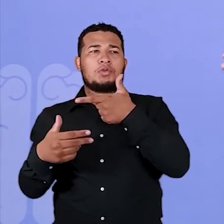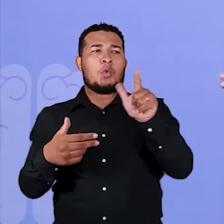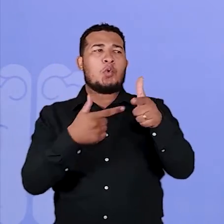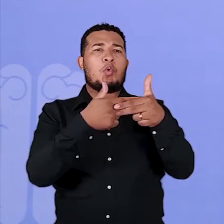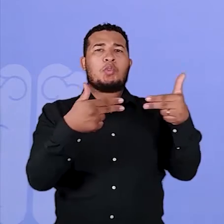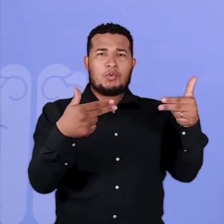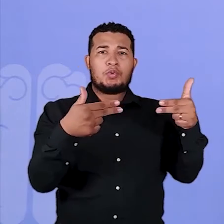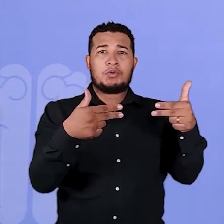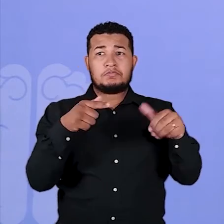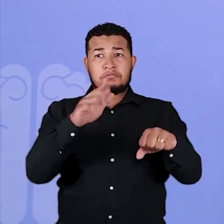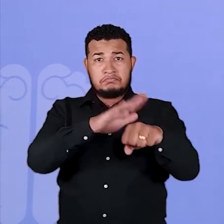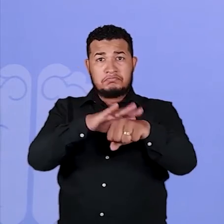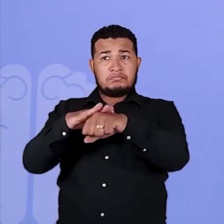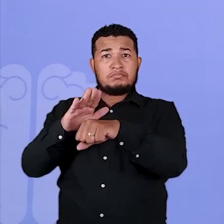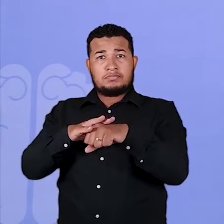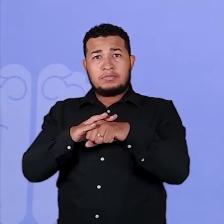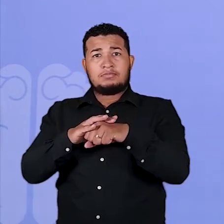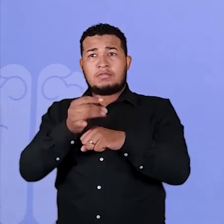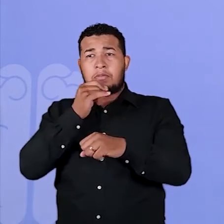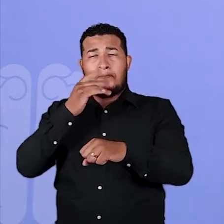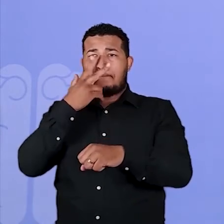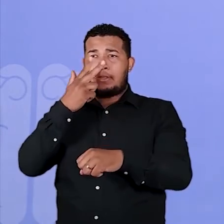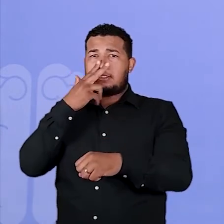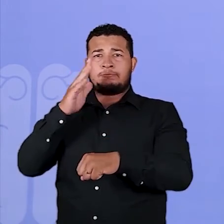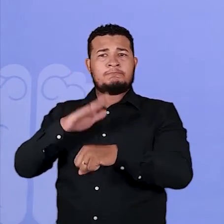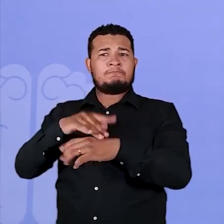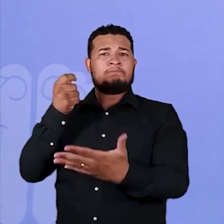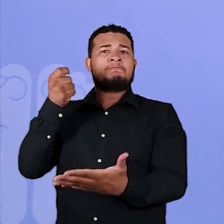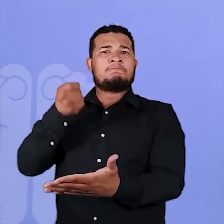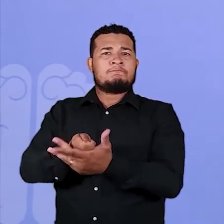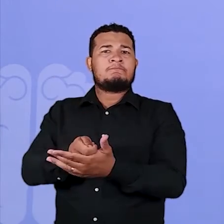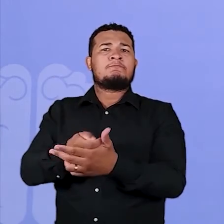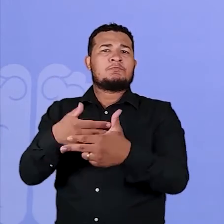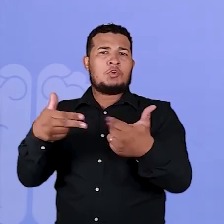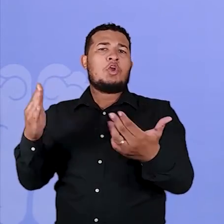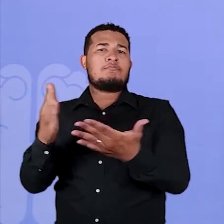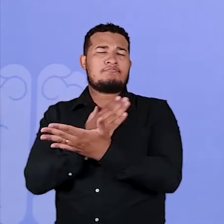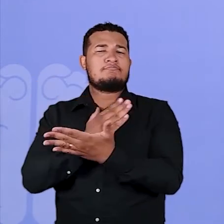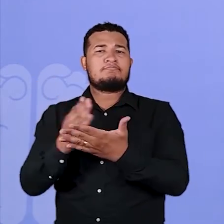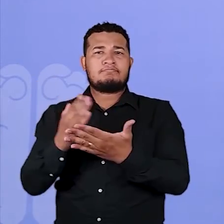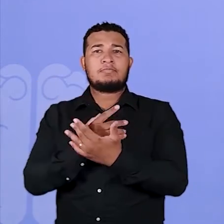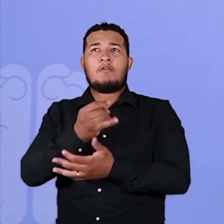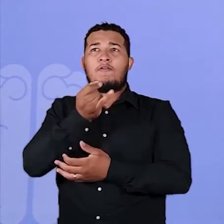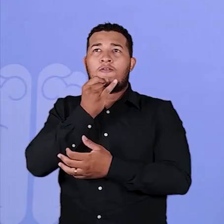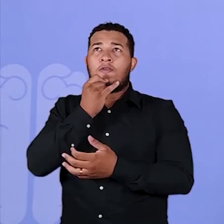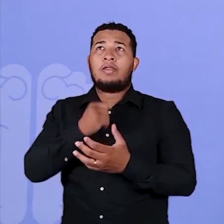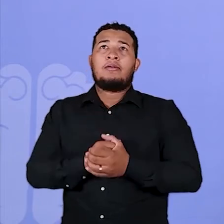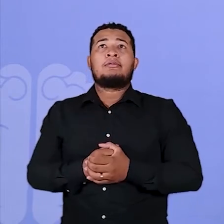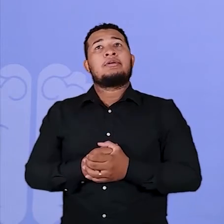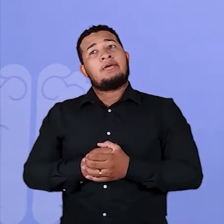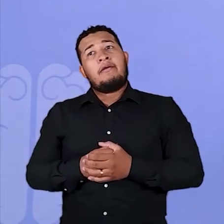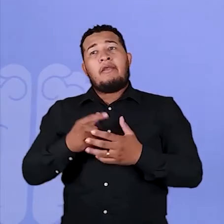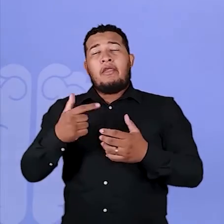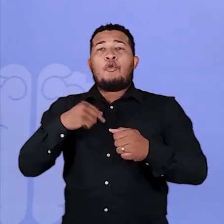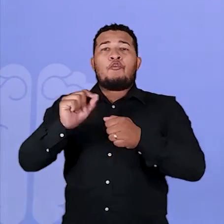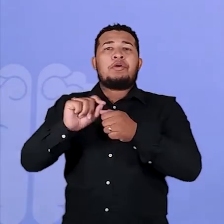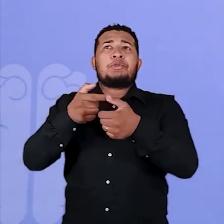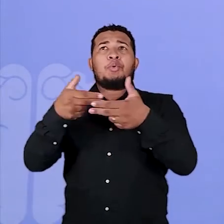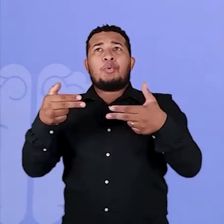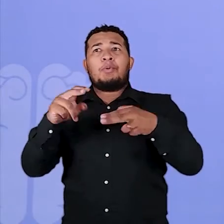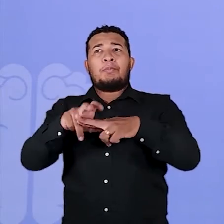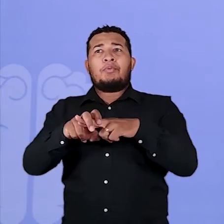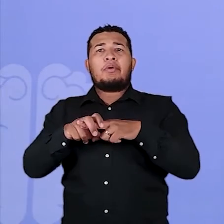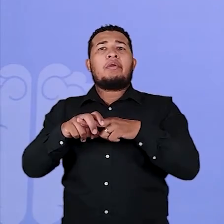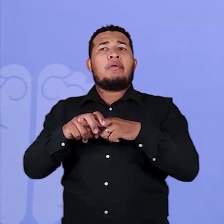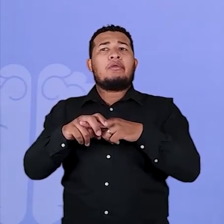e outra, vocês mesmos se impõem certas limitações. Ah, eu vou fazer isso porque eu